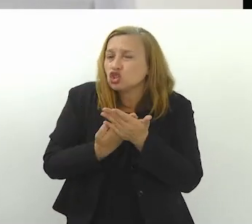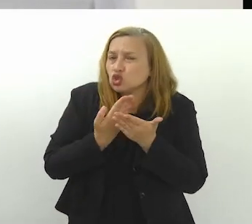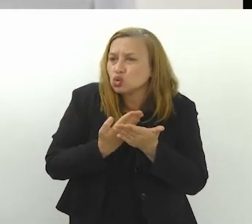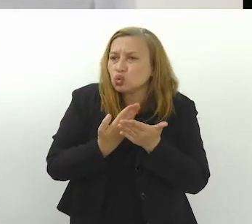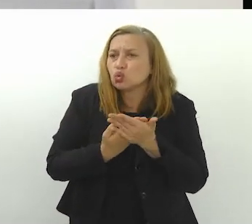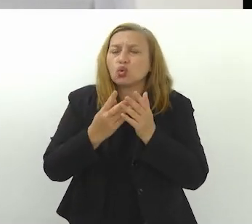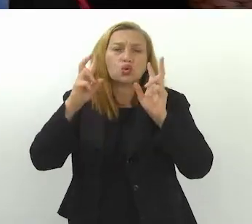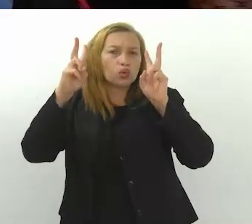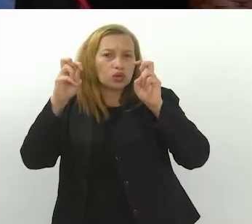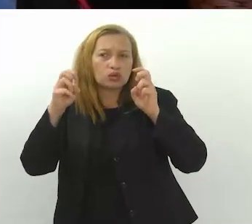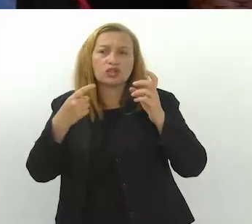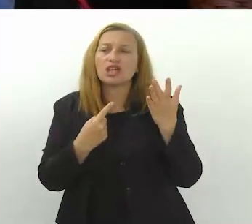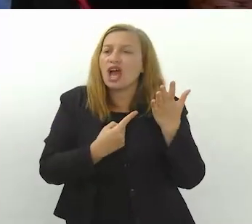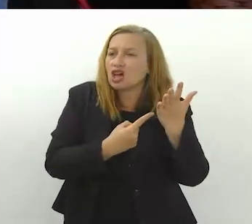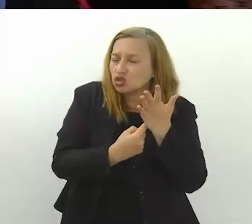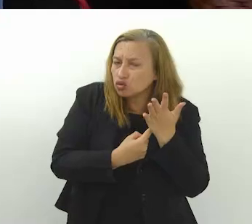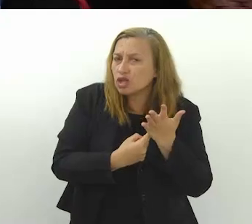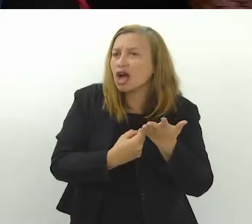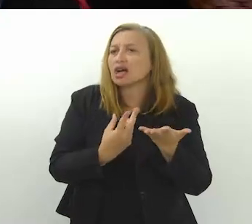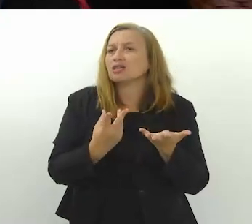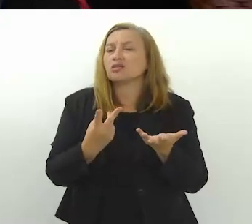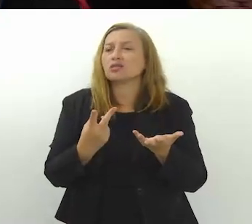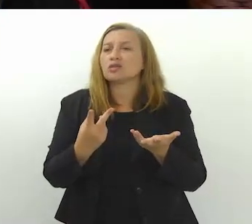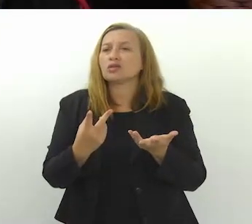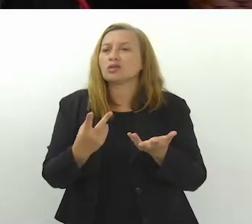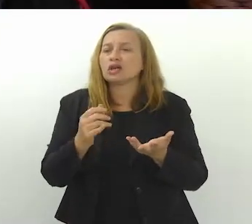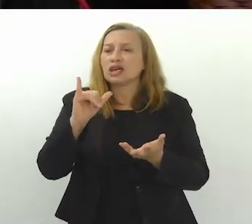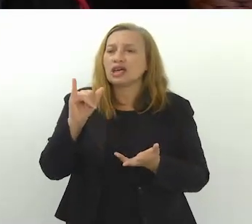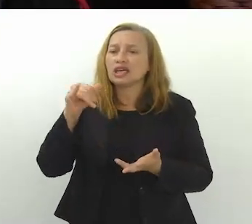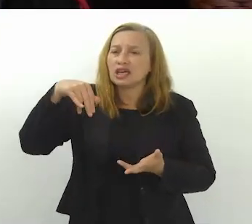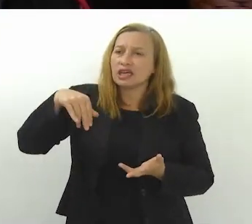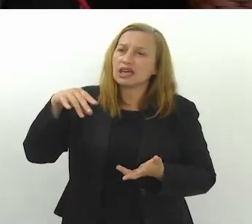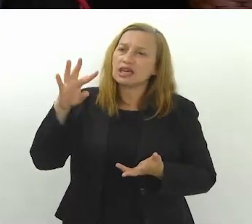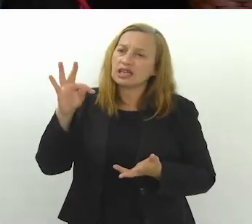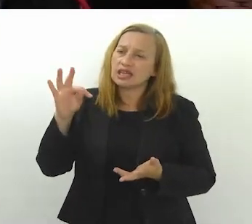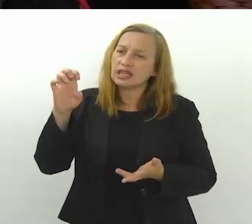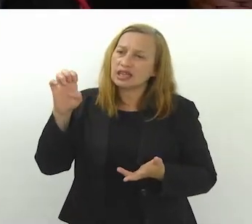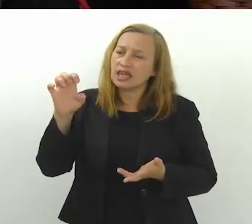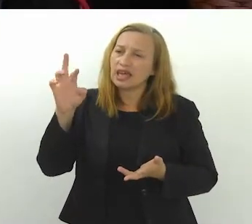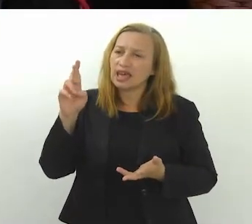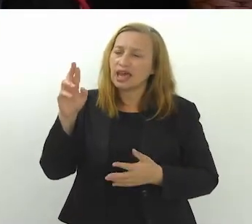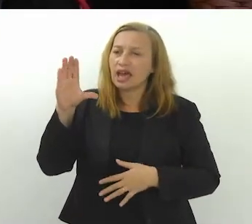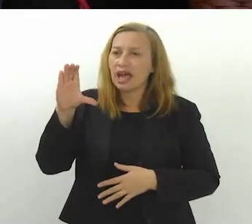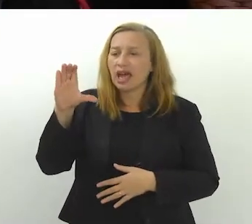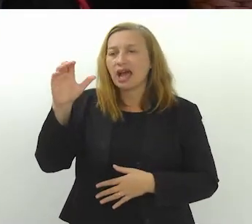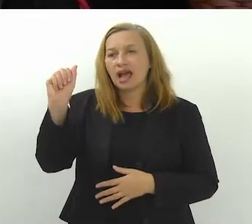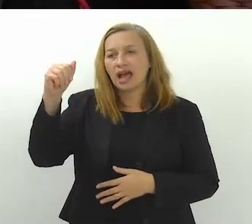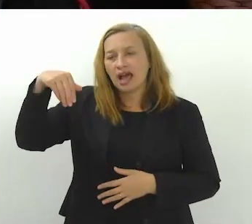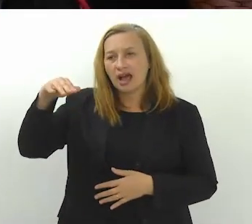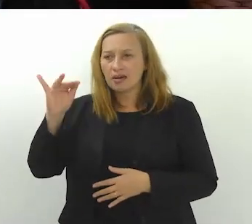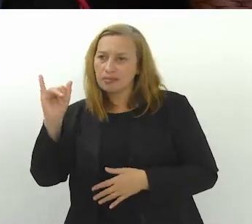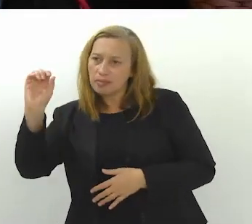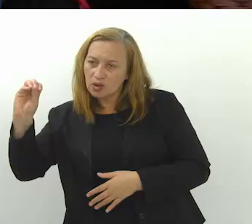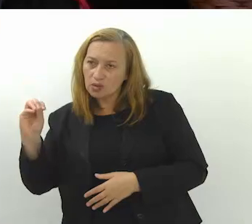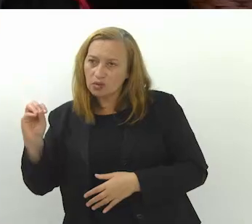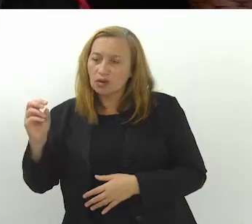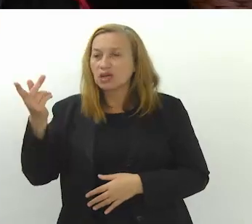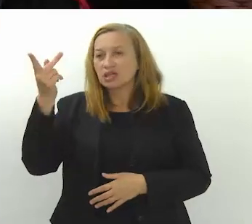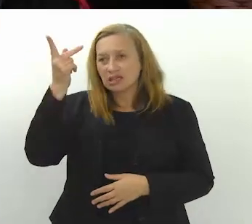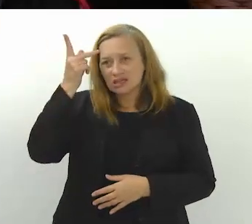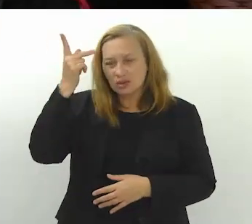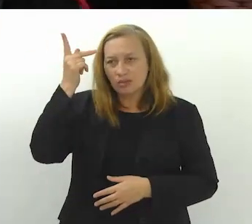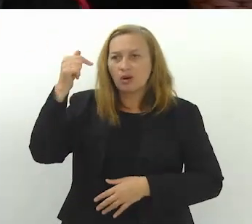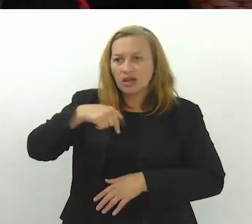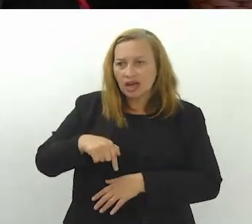estudioso na matéria, tem contribuído muito, né, no intercâmbio que o senhor faz aí em São Paulo, aqui, com os professores da UERJ